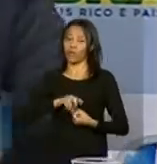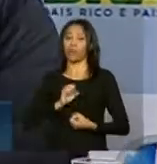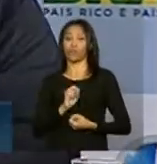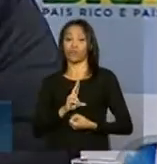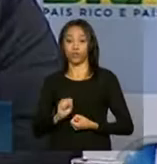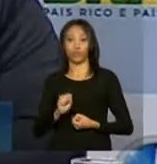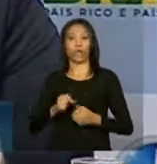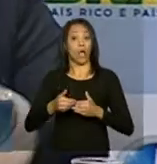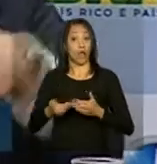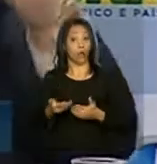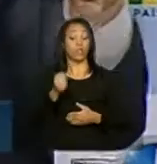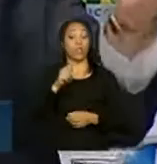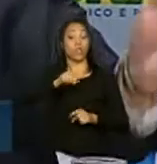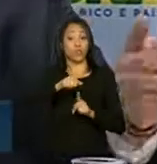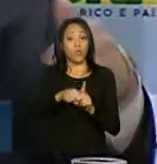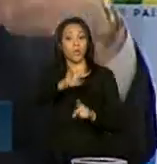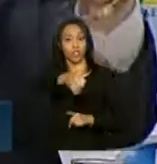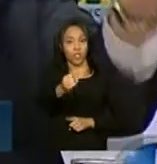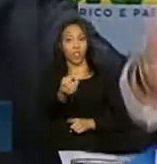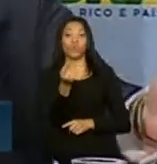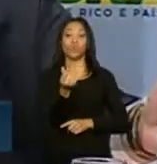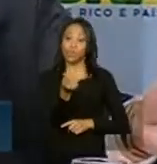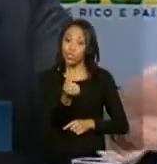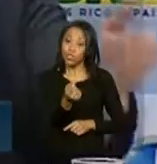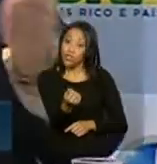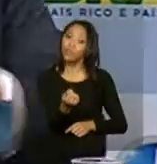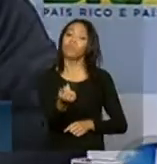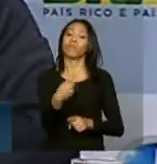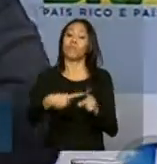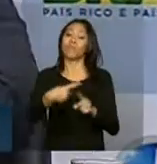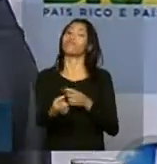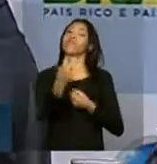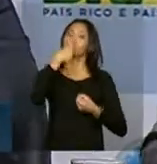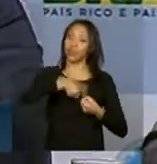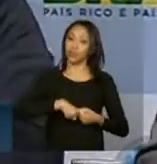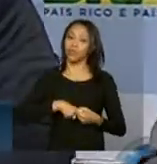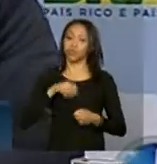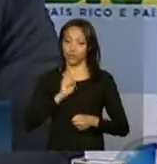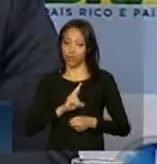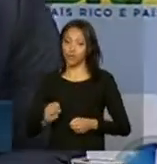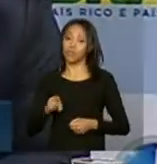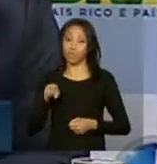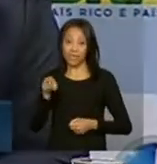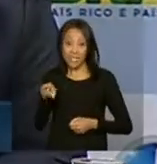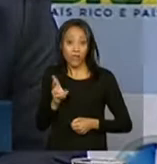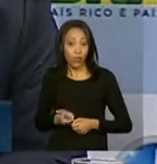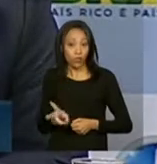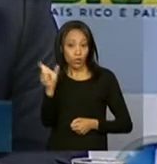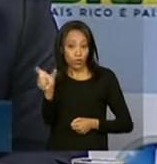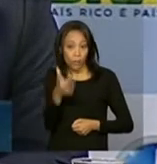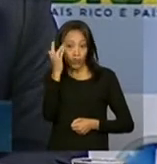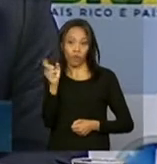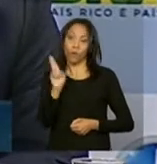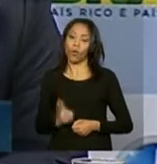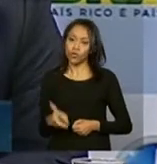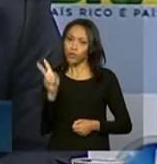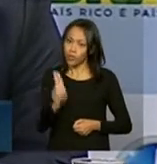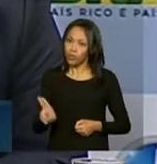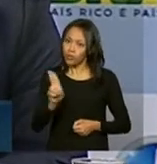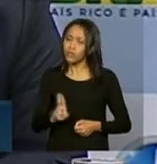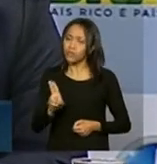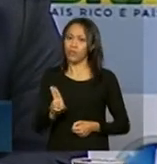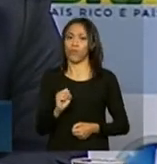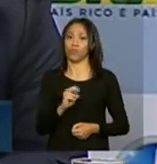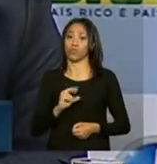que se torna obrigatório, se ele, porventura, continuar usando o SUS, vai ser possível cobrar esse procedimento à